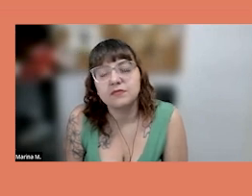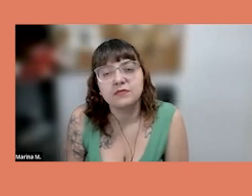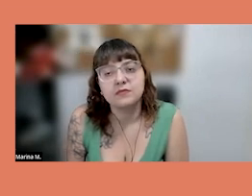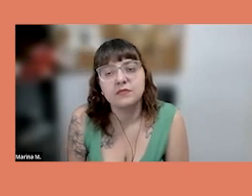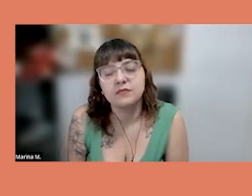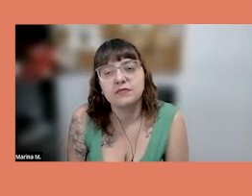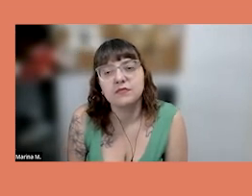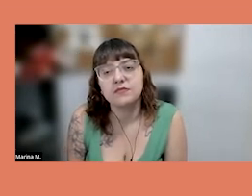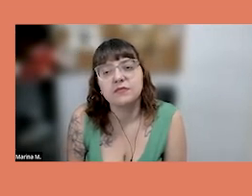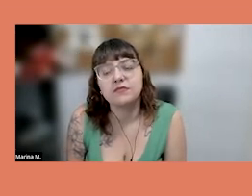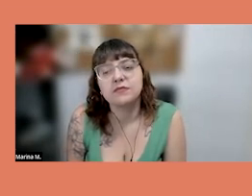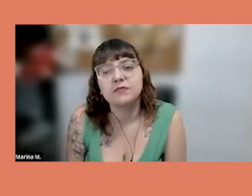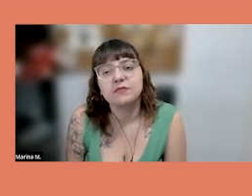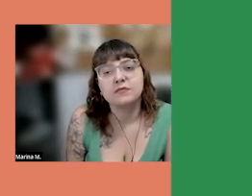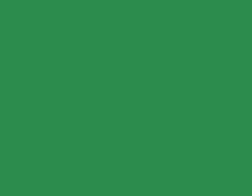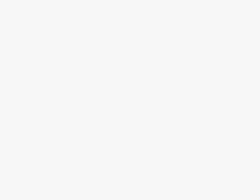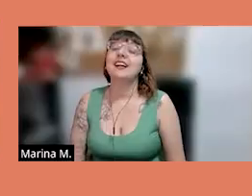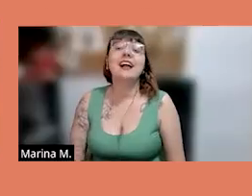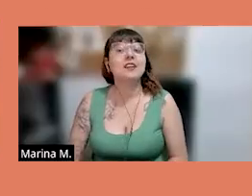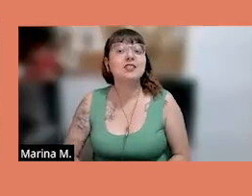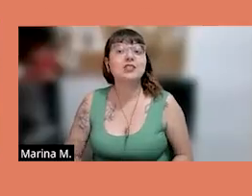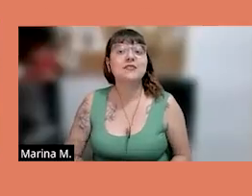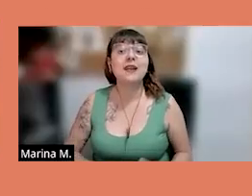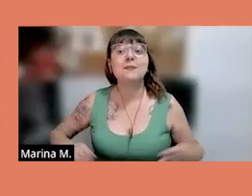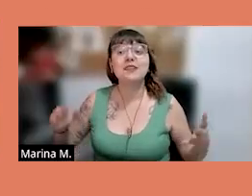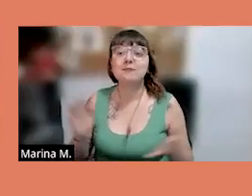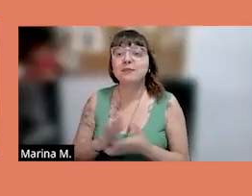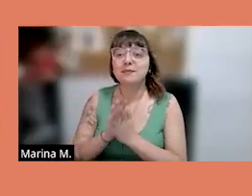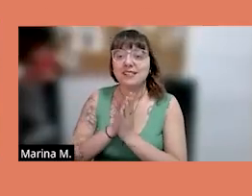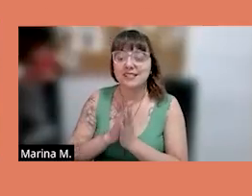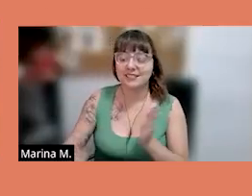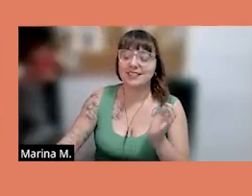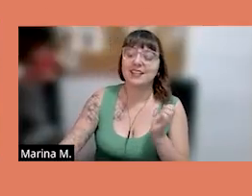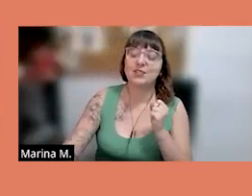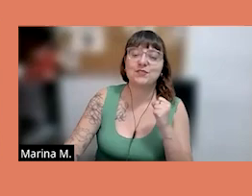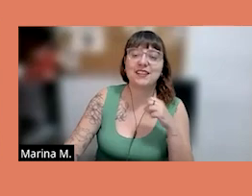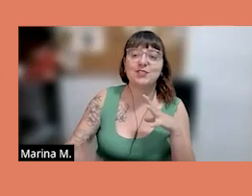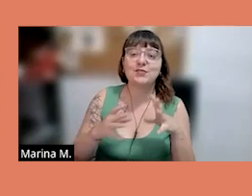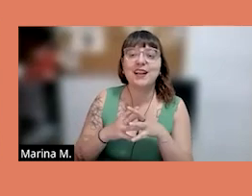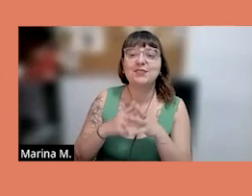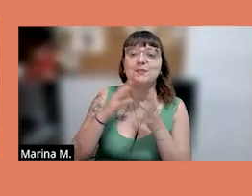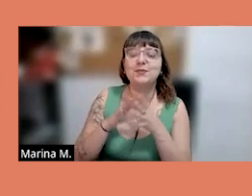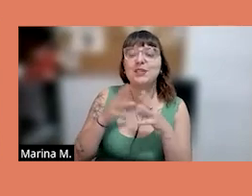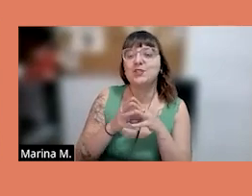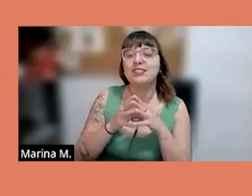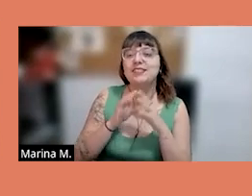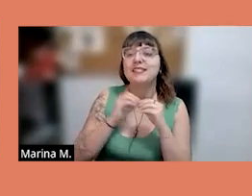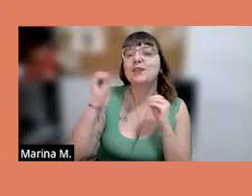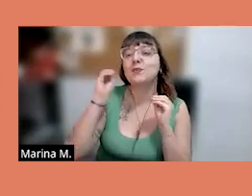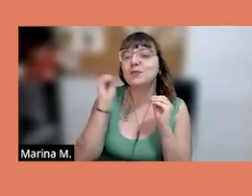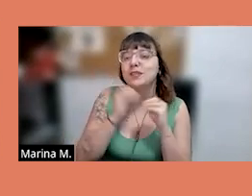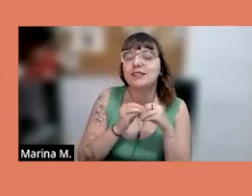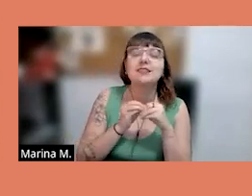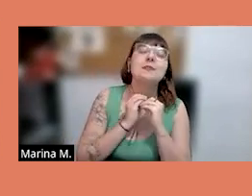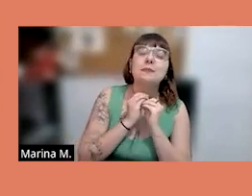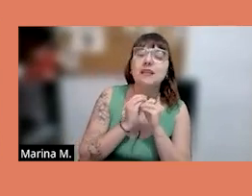seus mapas, porque ele é muito útil nesses casos. Agora a gente vai pôr a mão na massa. A gente vai de fato abrir o QGIS e fazer